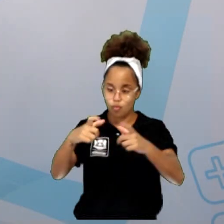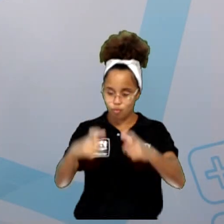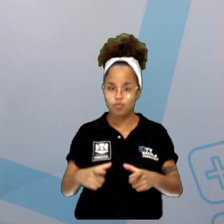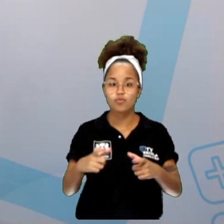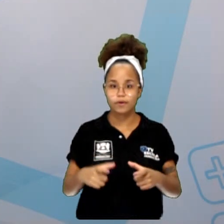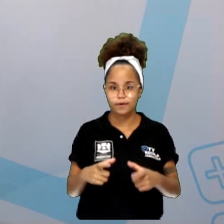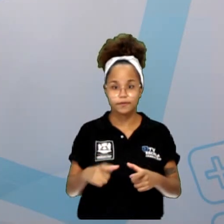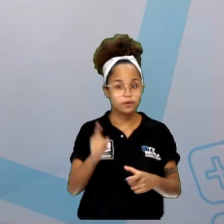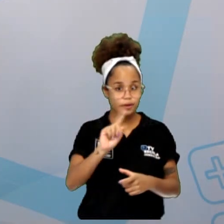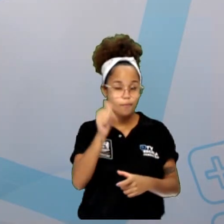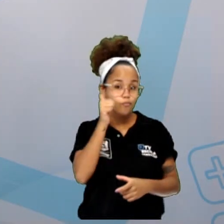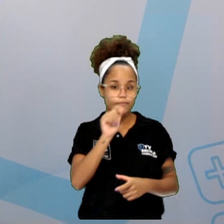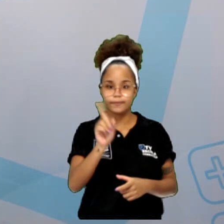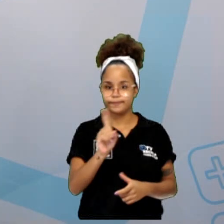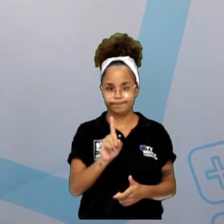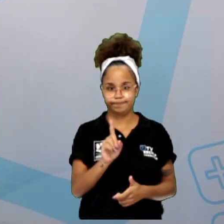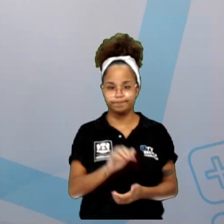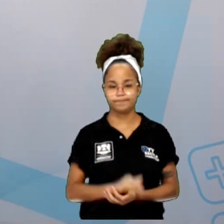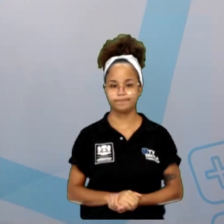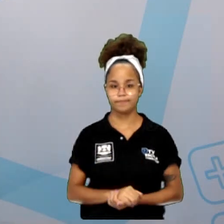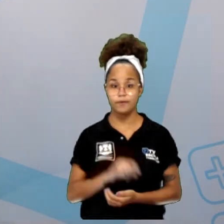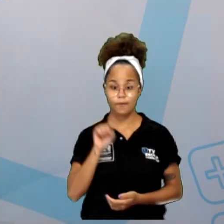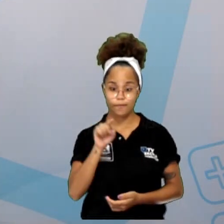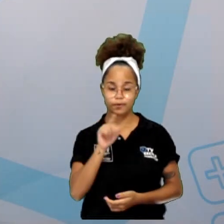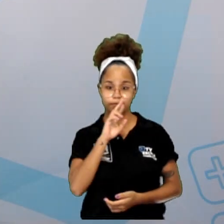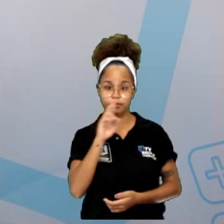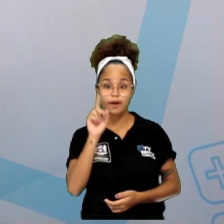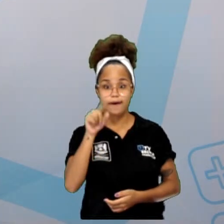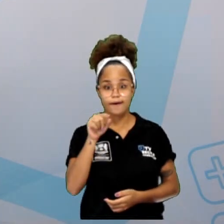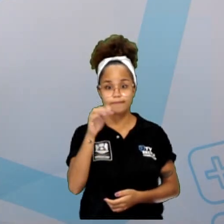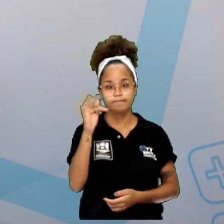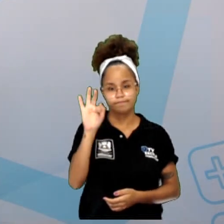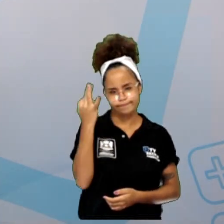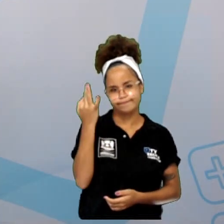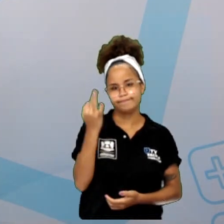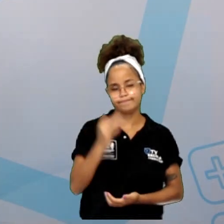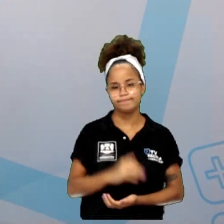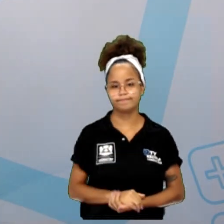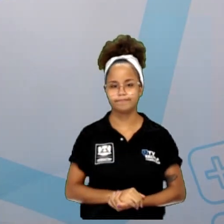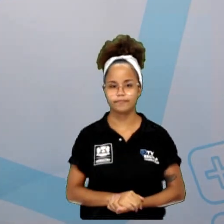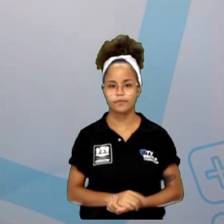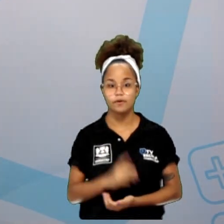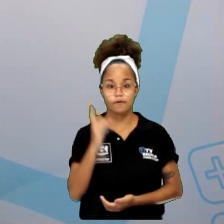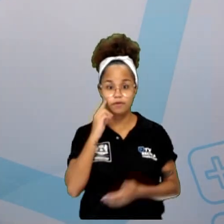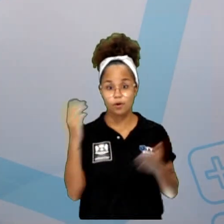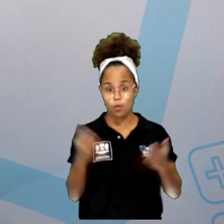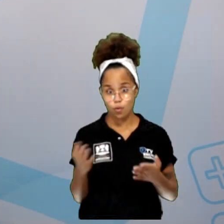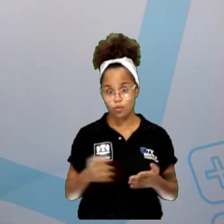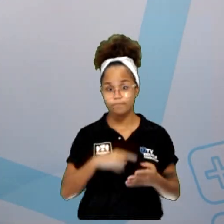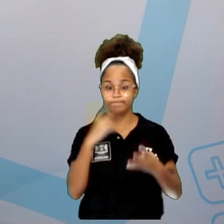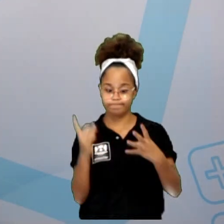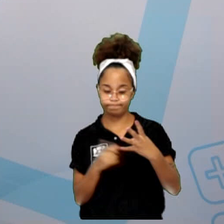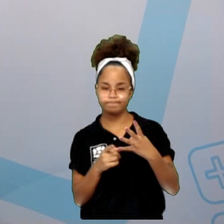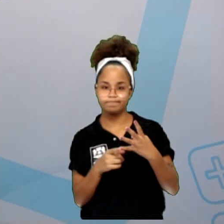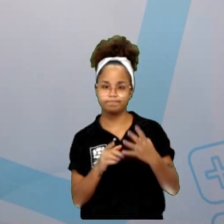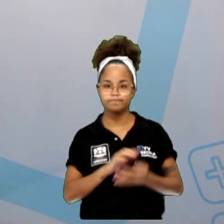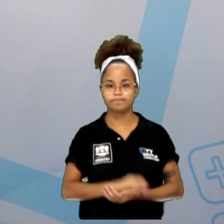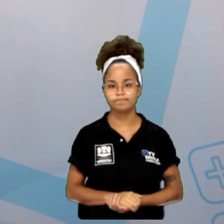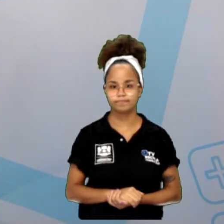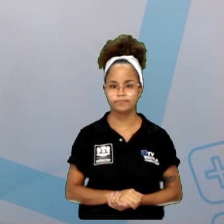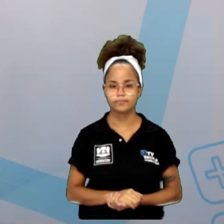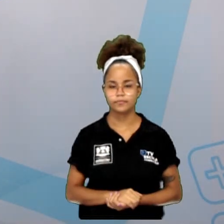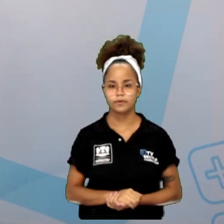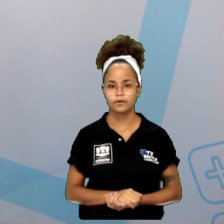não da cabocla. Por esse motivo, esse item é falso. Vejamos aí agora o item 4. Prevalece o uso